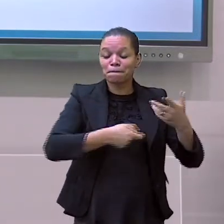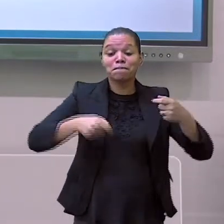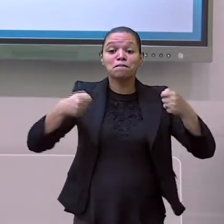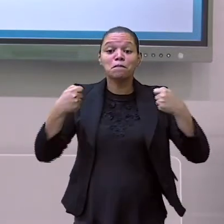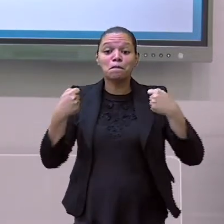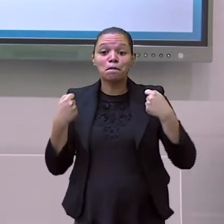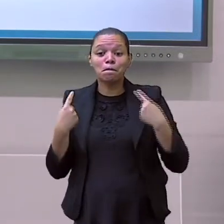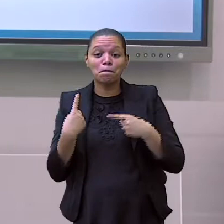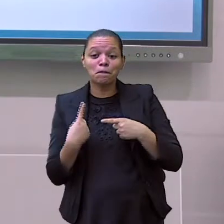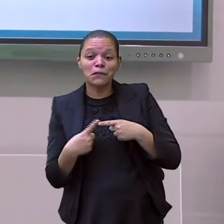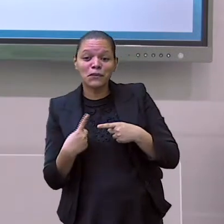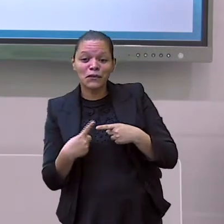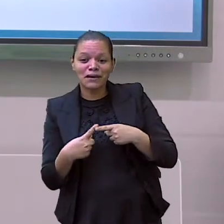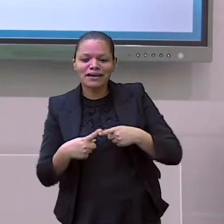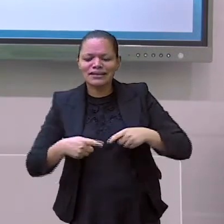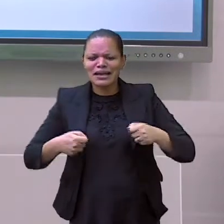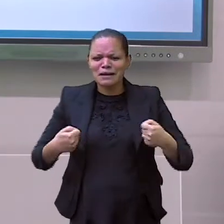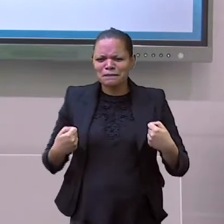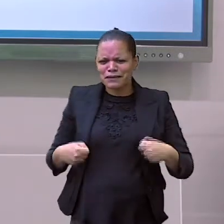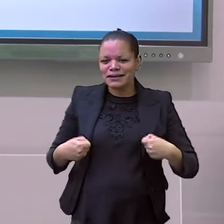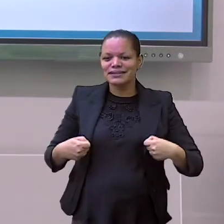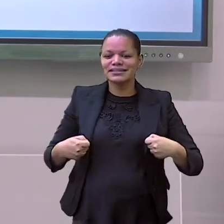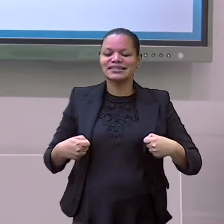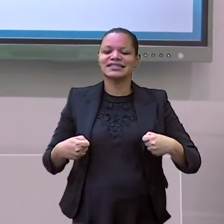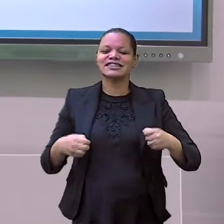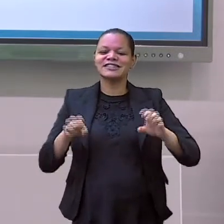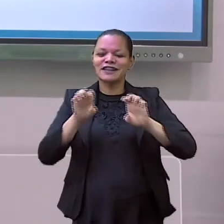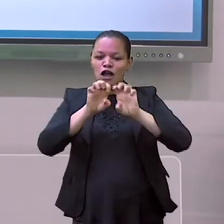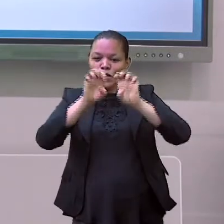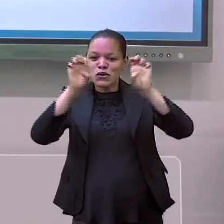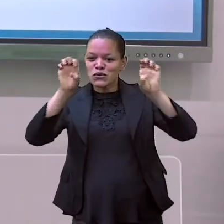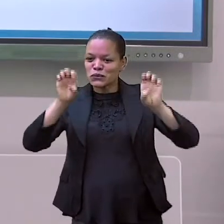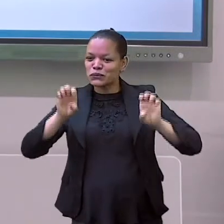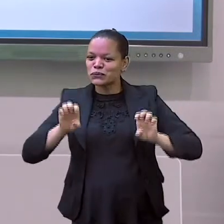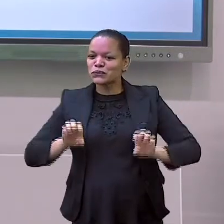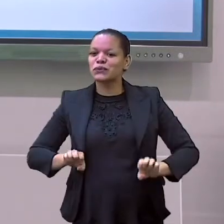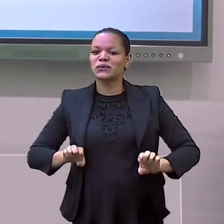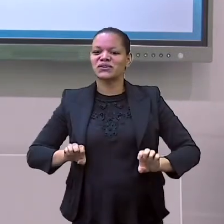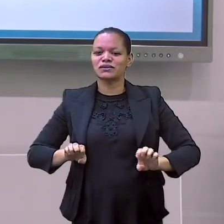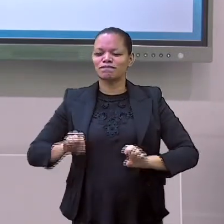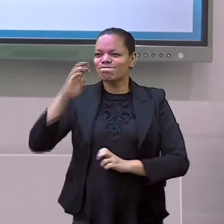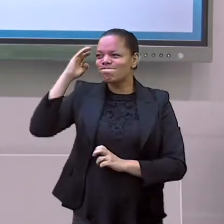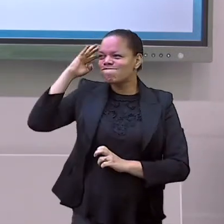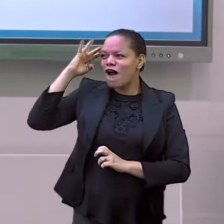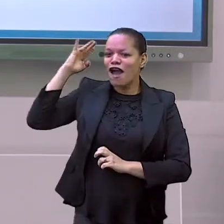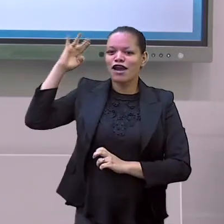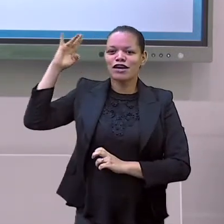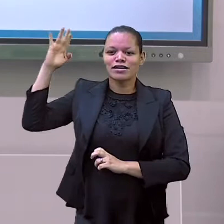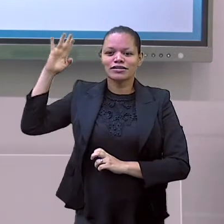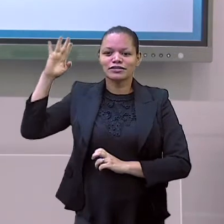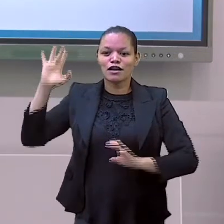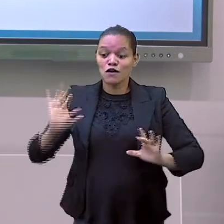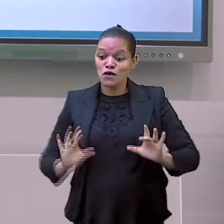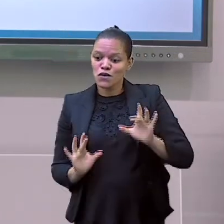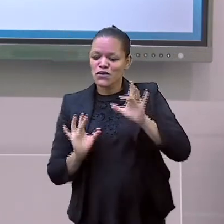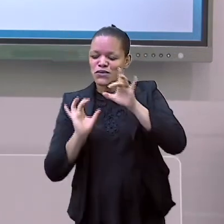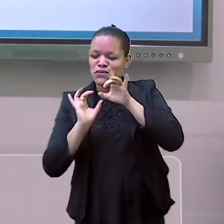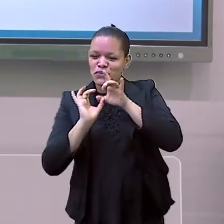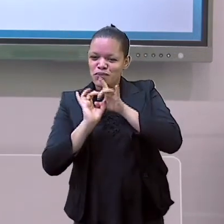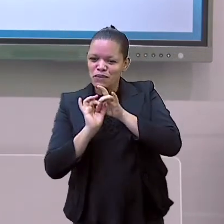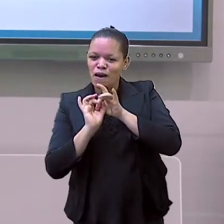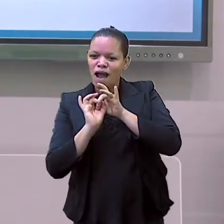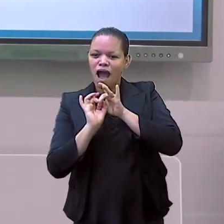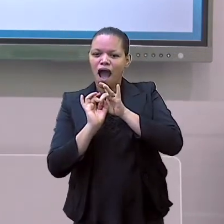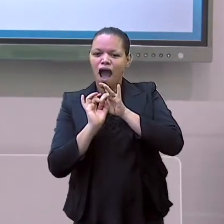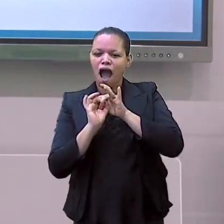estrutura. E os dois interligados, eles fazem o quê? Esse despertamento de paixão, de